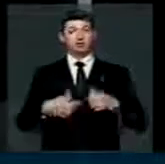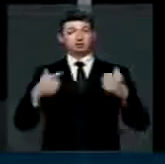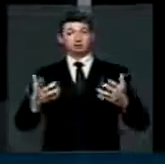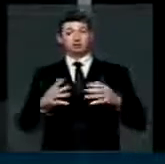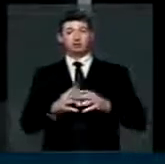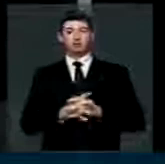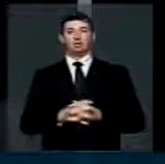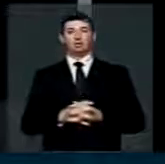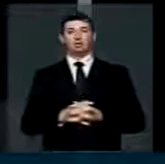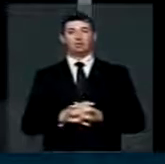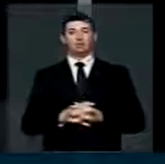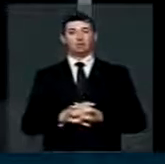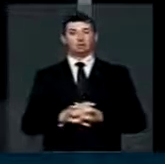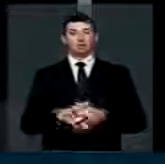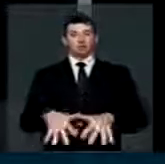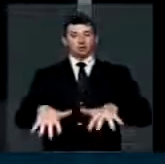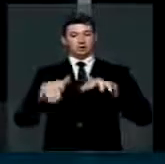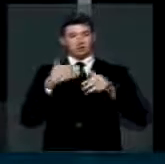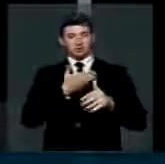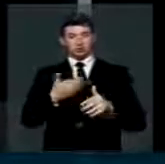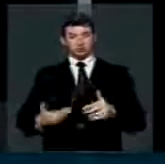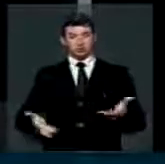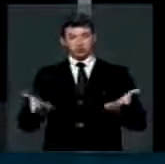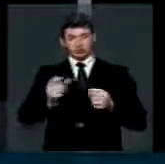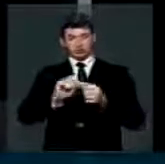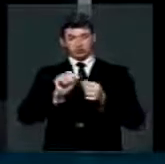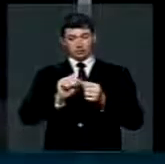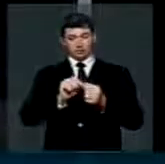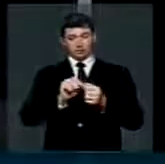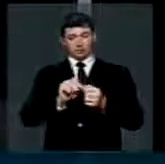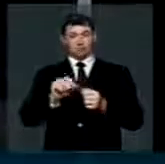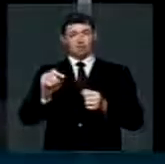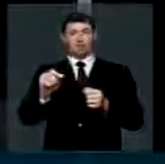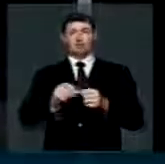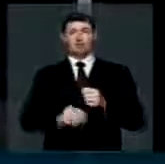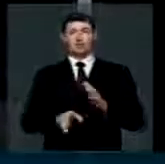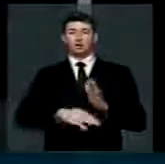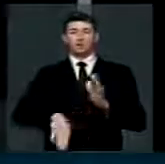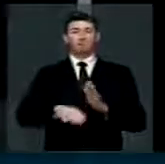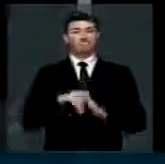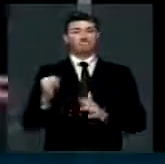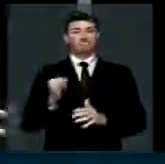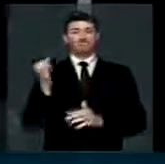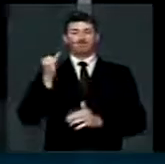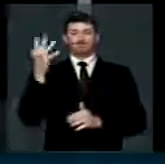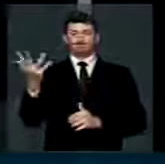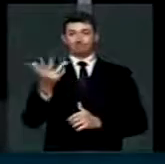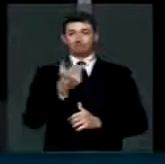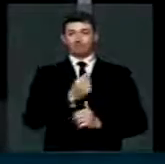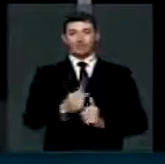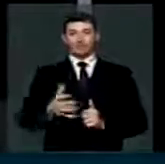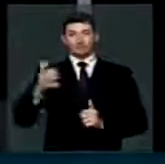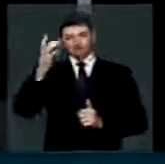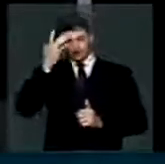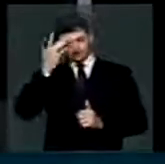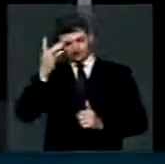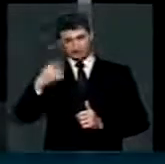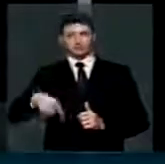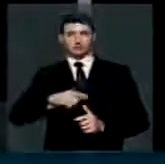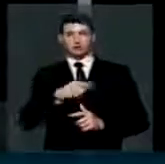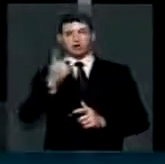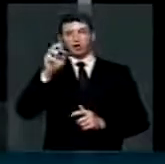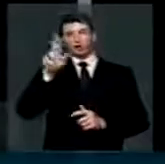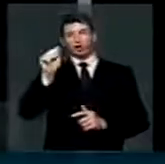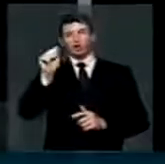isso, essa audiência pública que fizemos hoje, em que foi extremamente importante, tivemos a